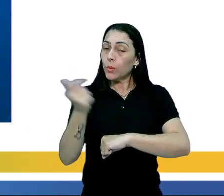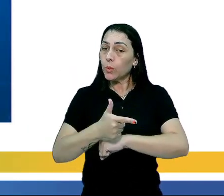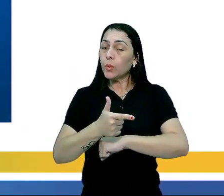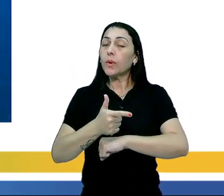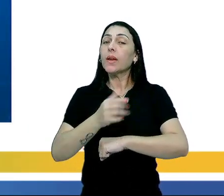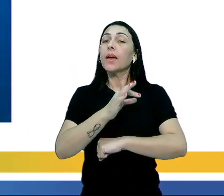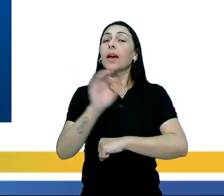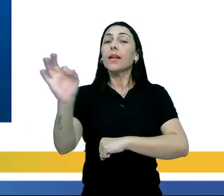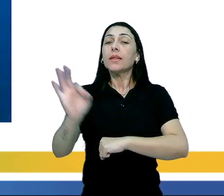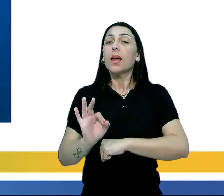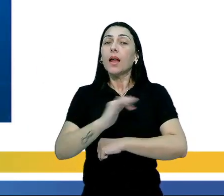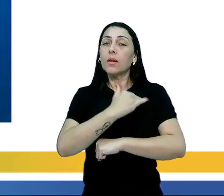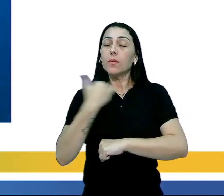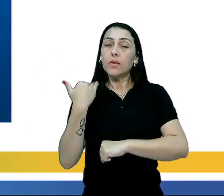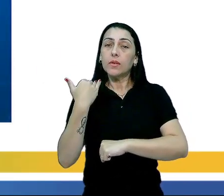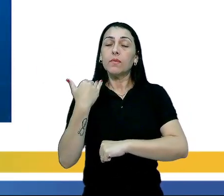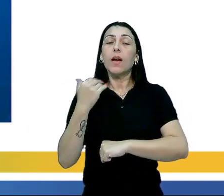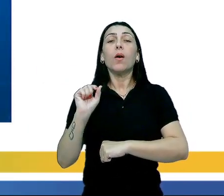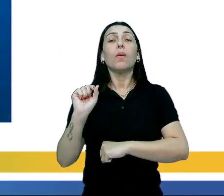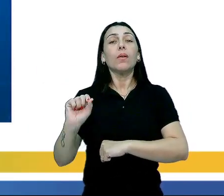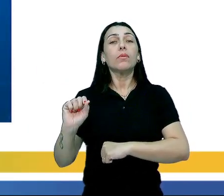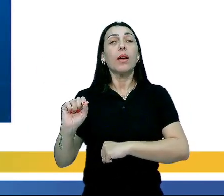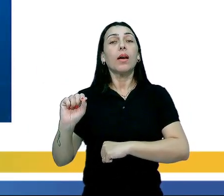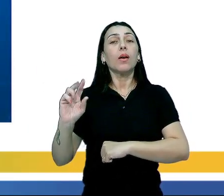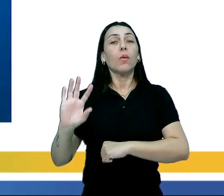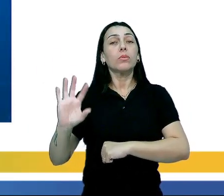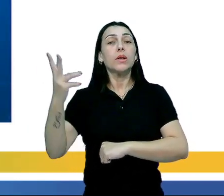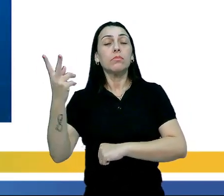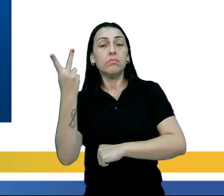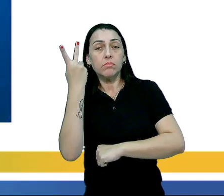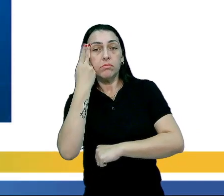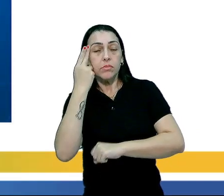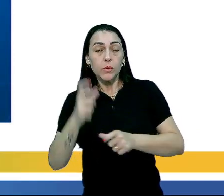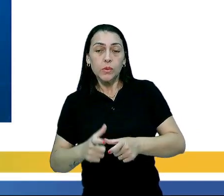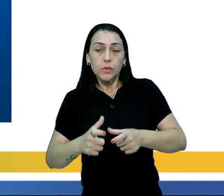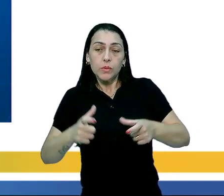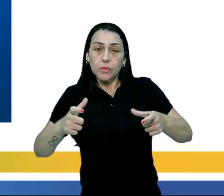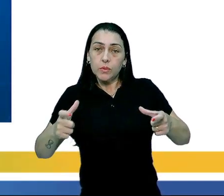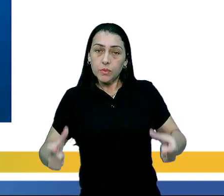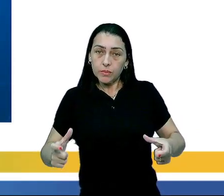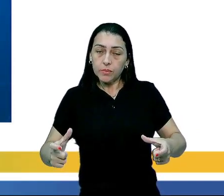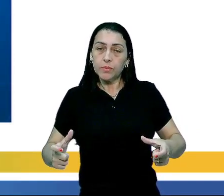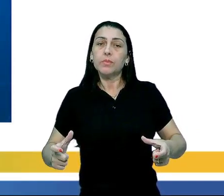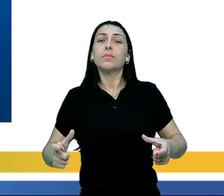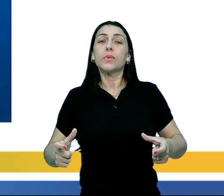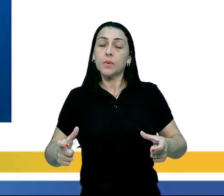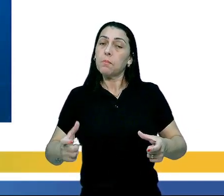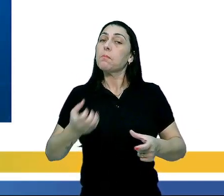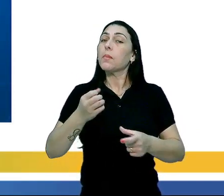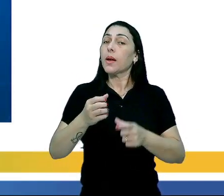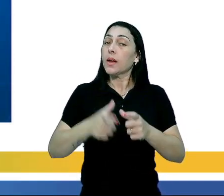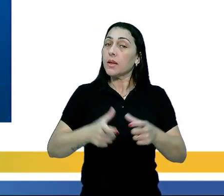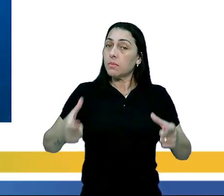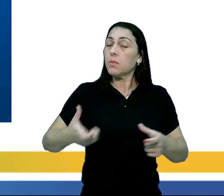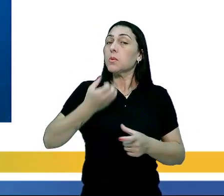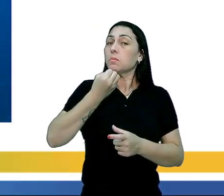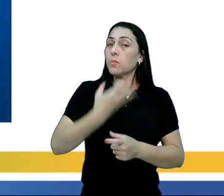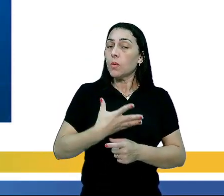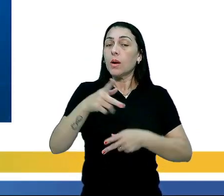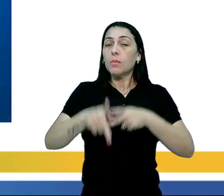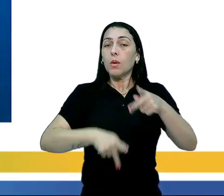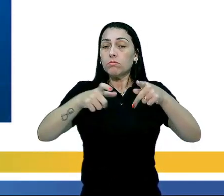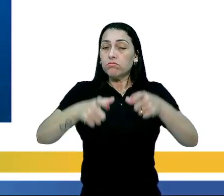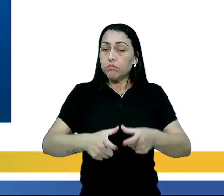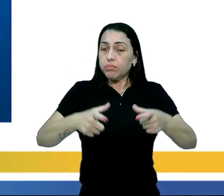de mortalidade, vai haver o crescimento natural, que a gente chama de crescimento positivo, ou seja, a